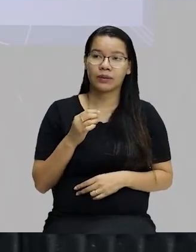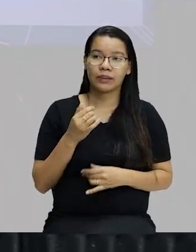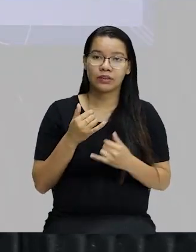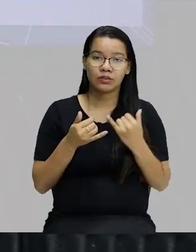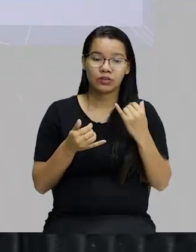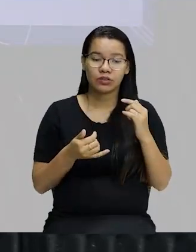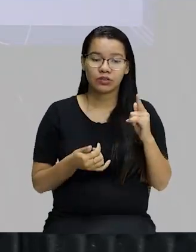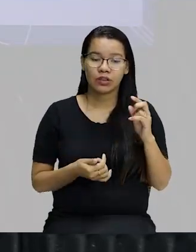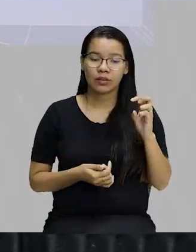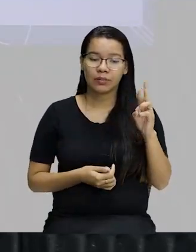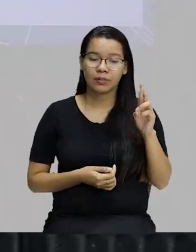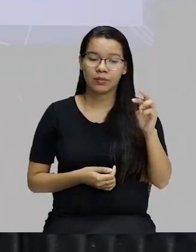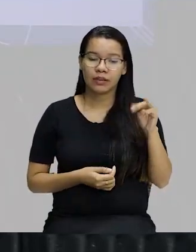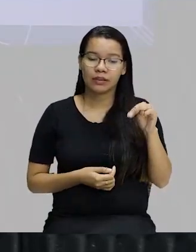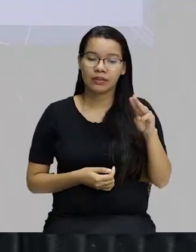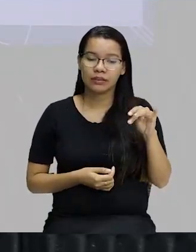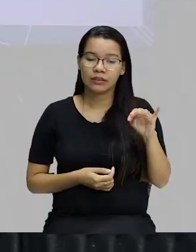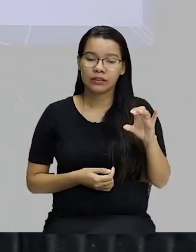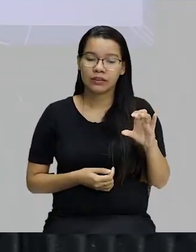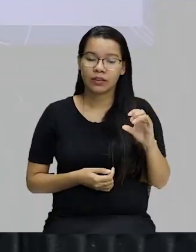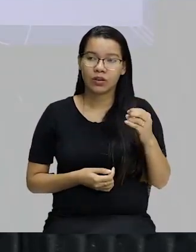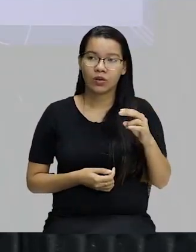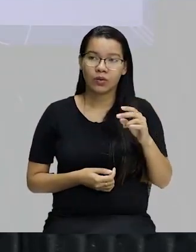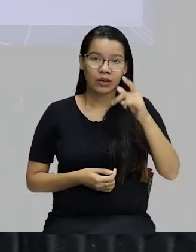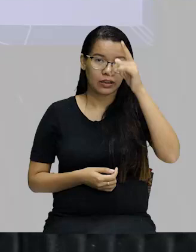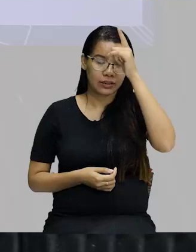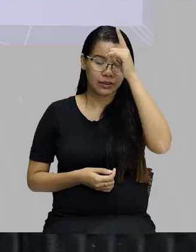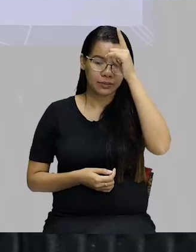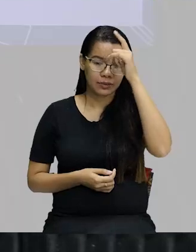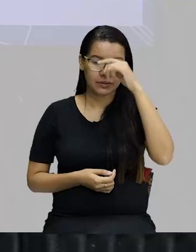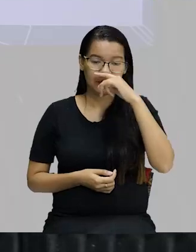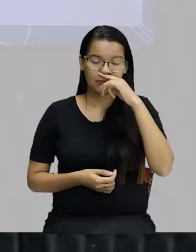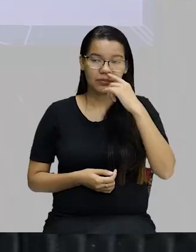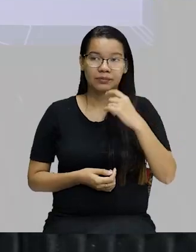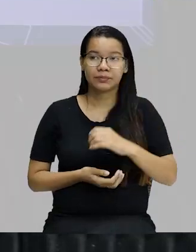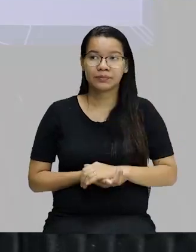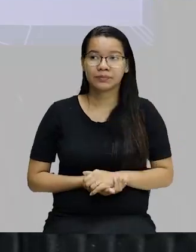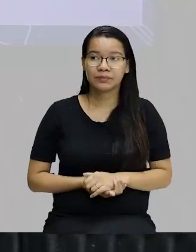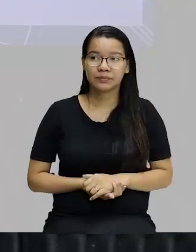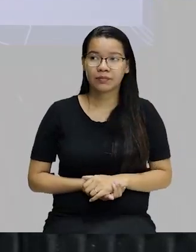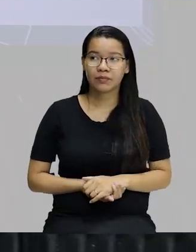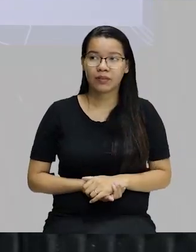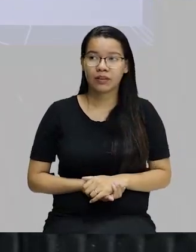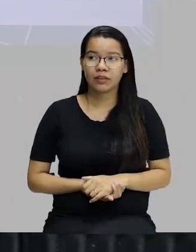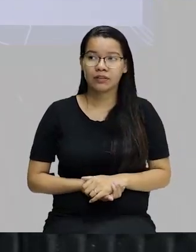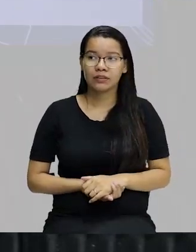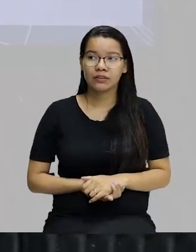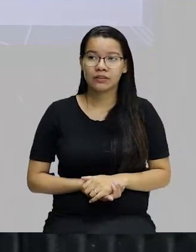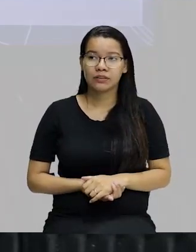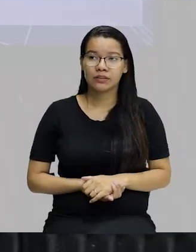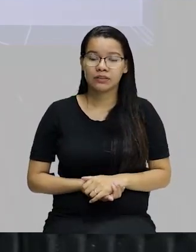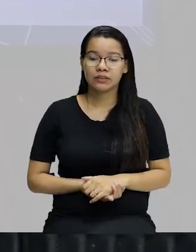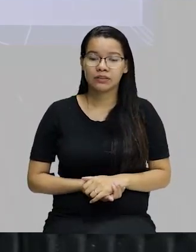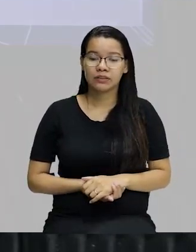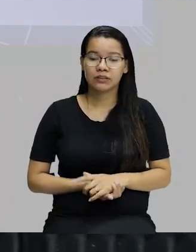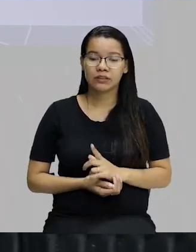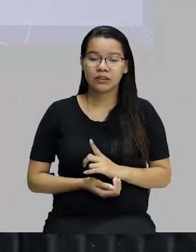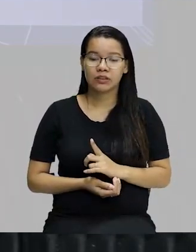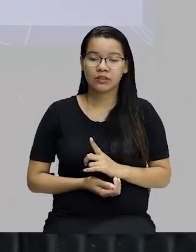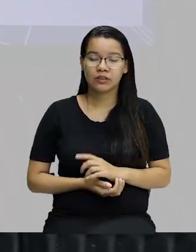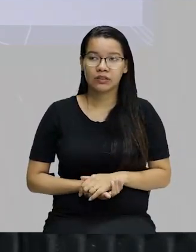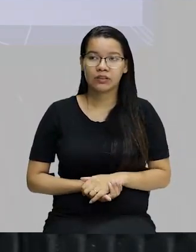a nome próprio, é a Alemanha Oeste ou Germânica Oeste, ocidental. E aqui eu